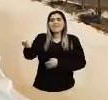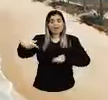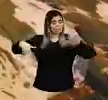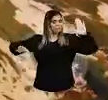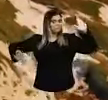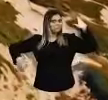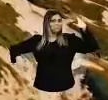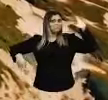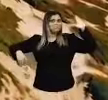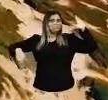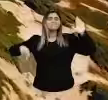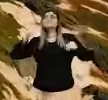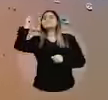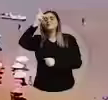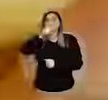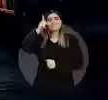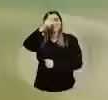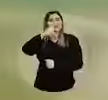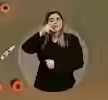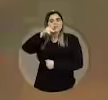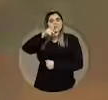é o litoral da Paraíba.